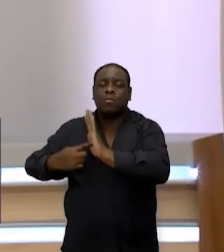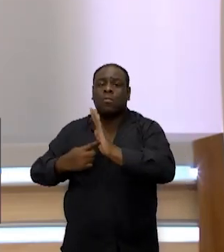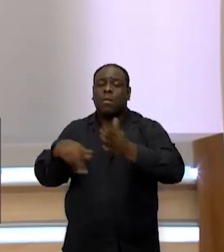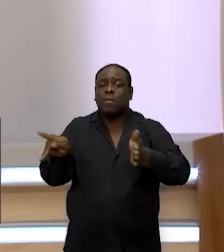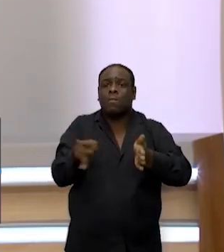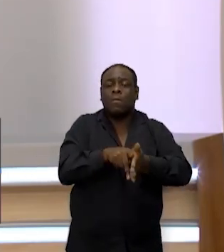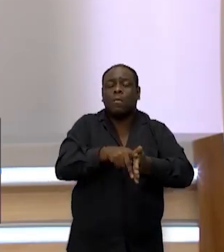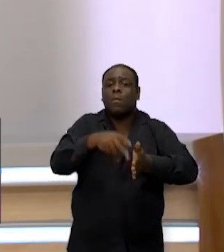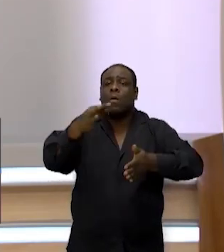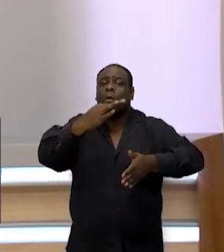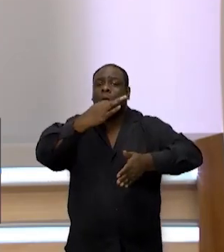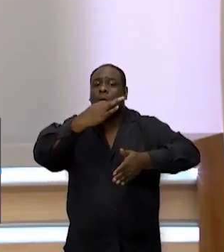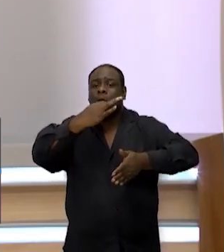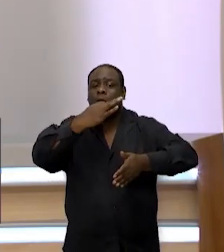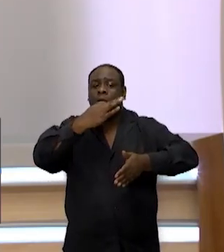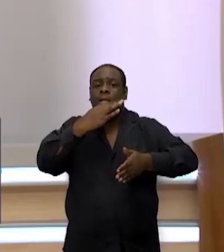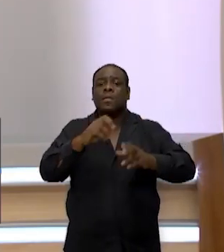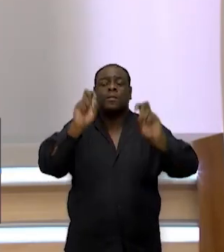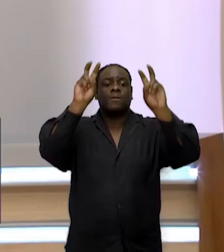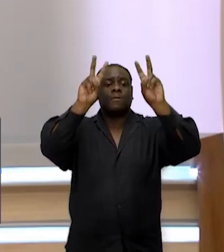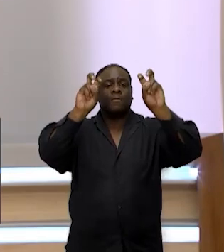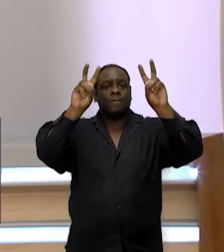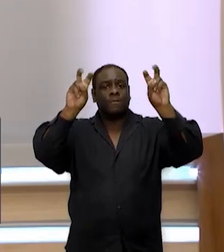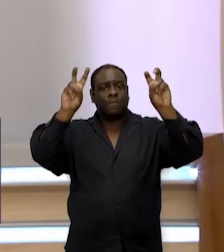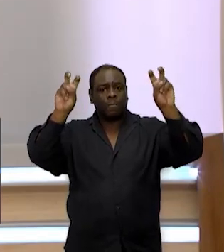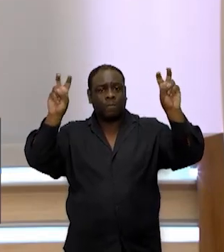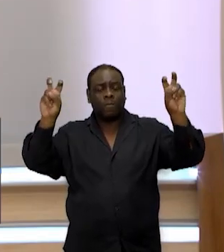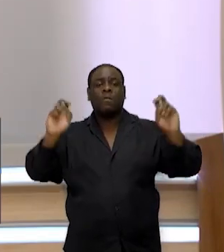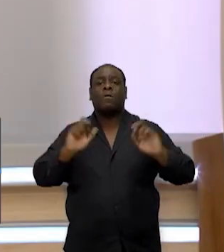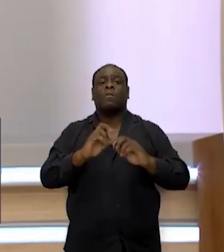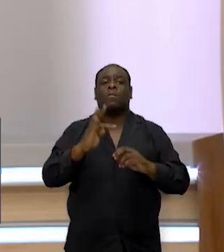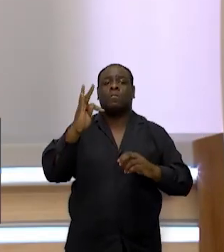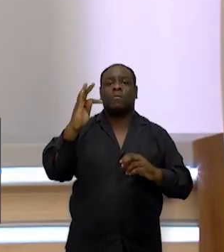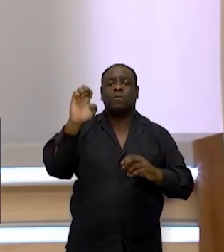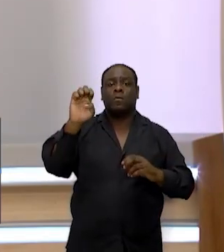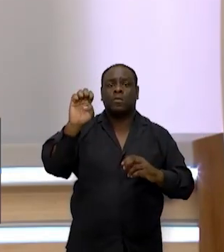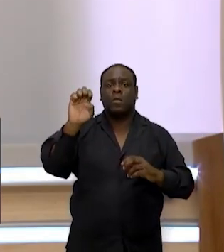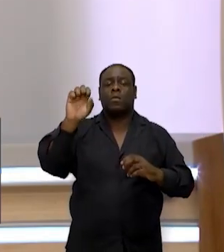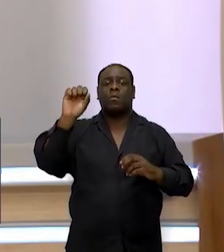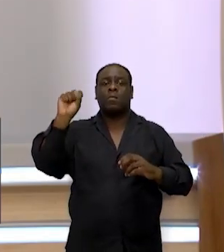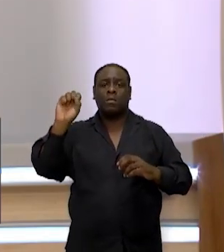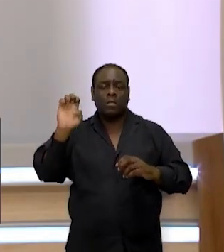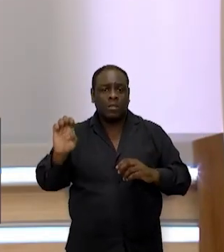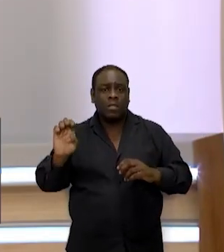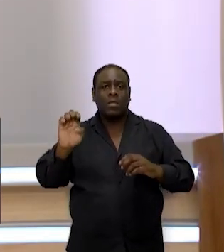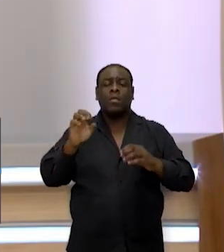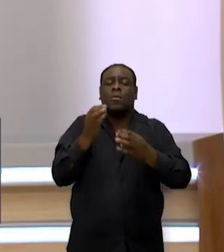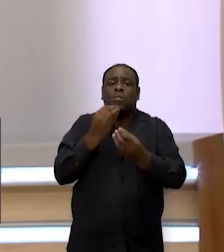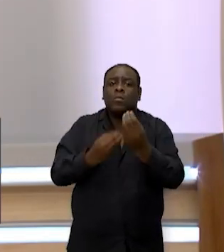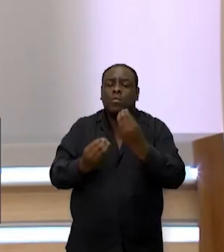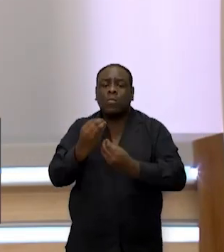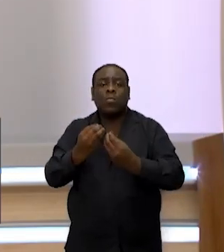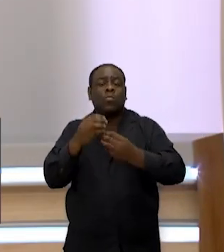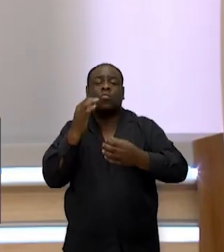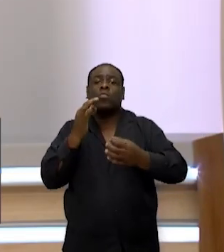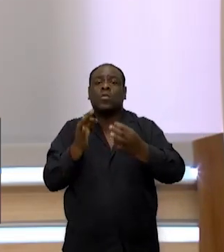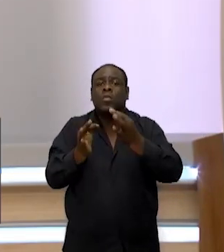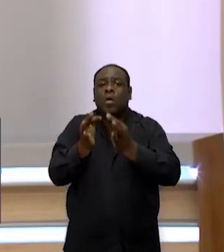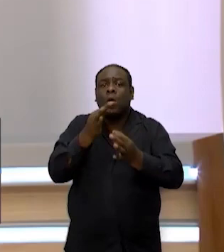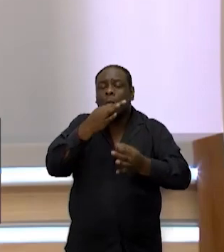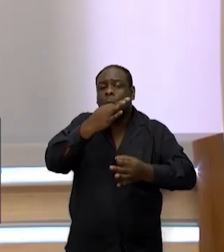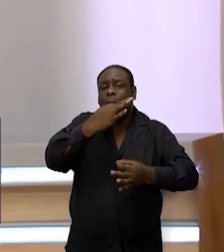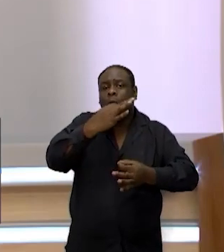Por isso que tem lá tema, tese, né? Tipos de argumentos, como que esses argumentos vão